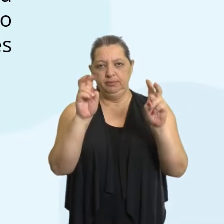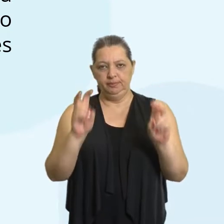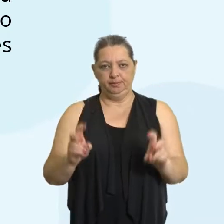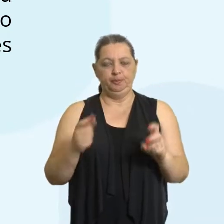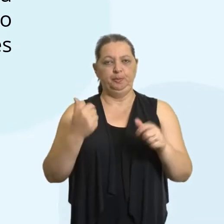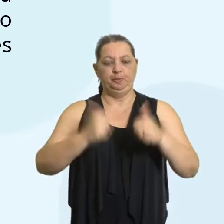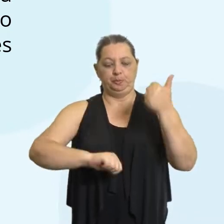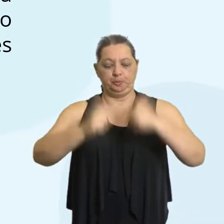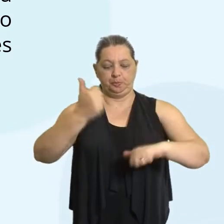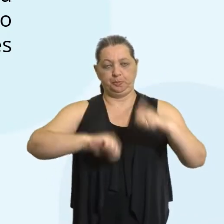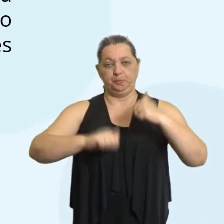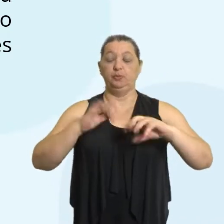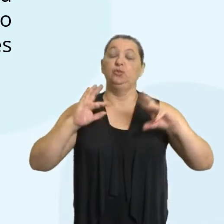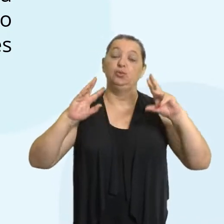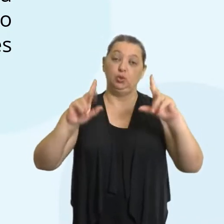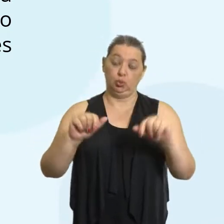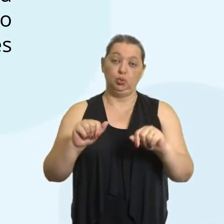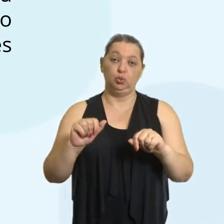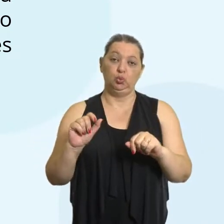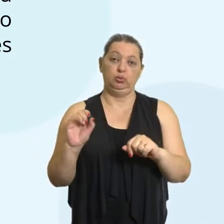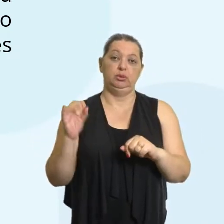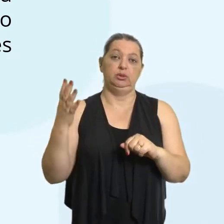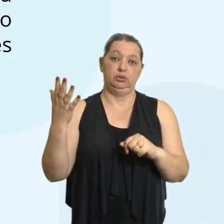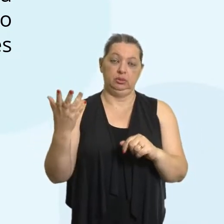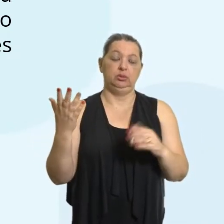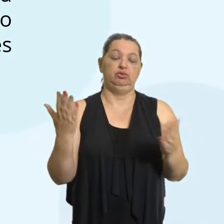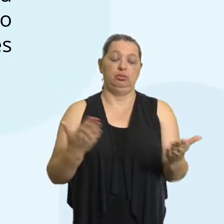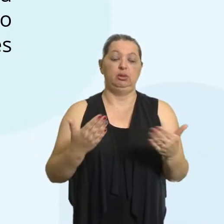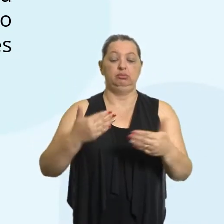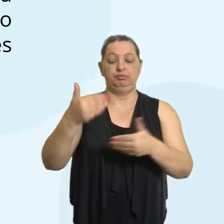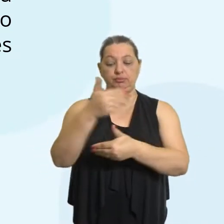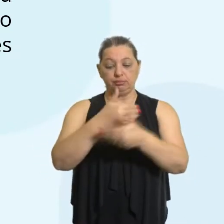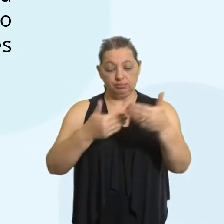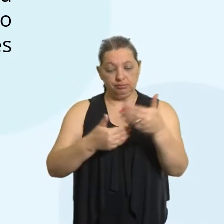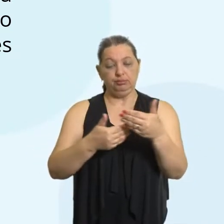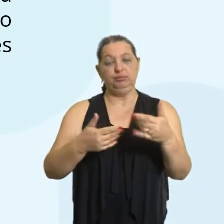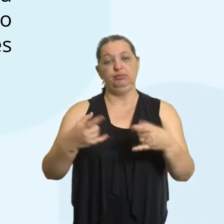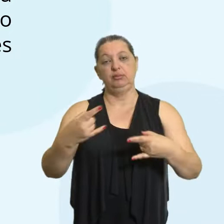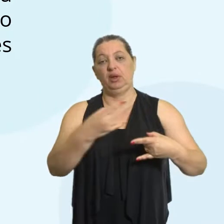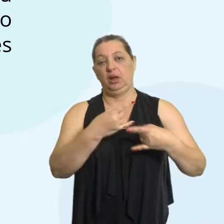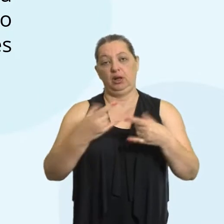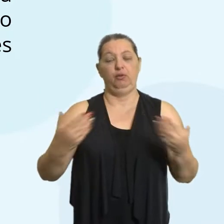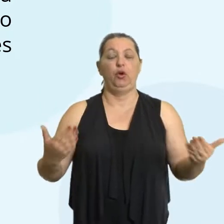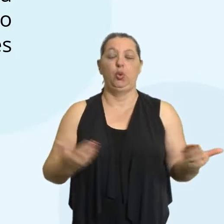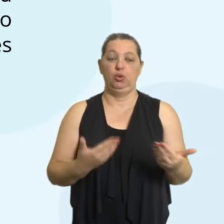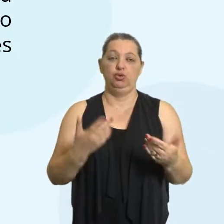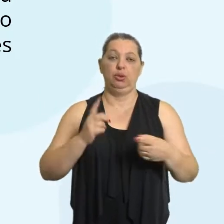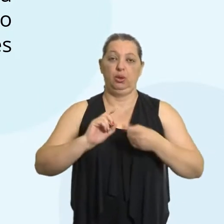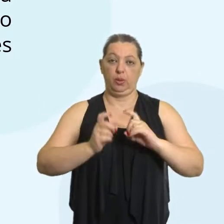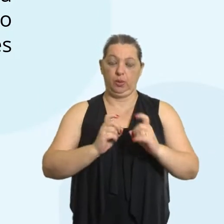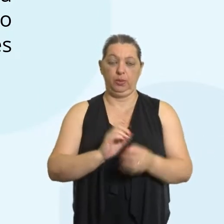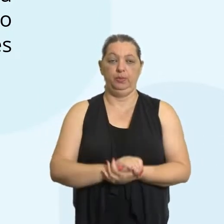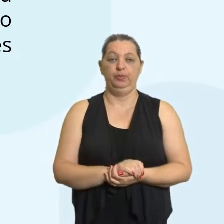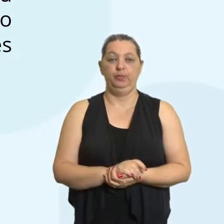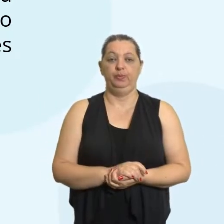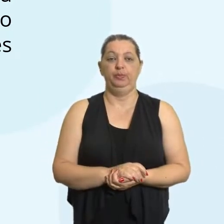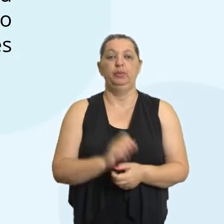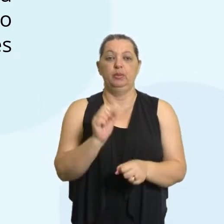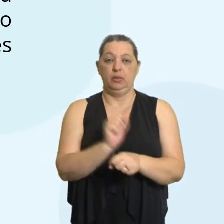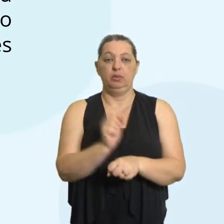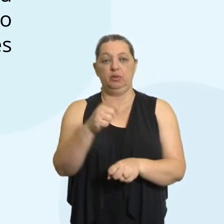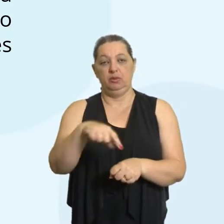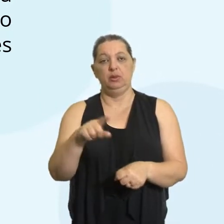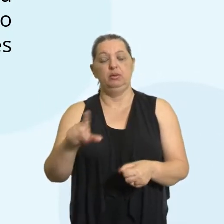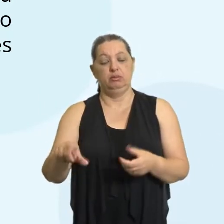uma avaliação né de tudo que foi comentado aí no dia de hoje certo então dá um tempinho aí enquanto